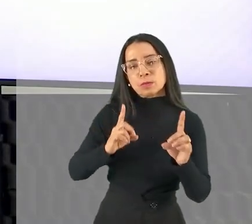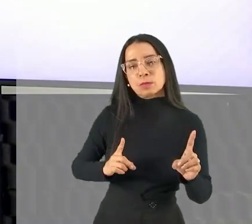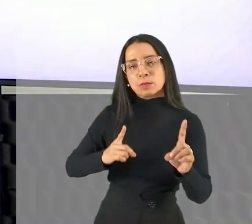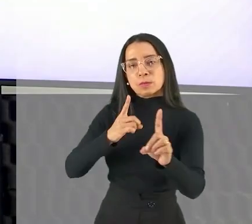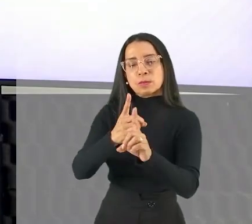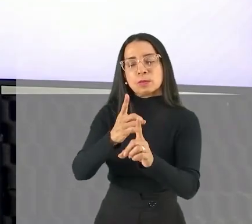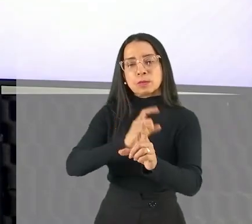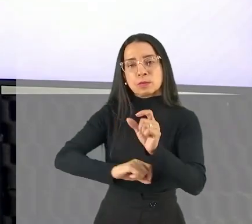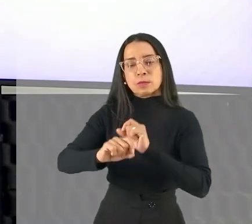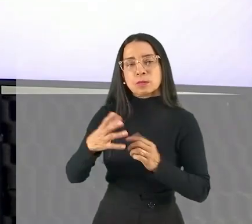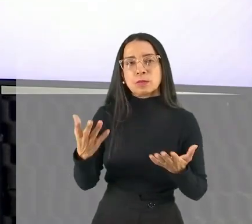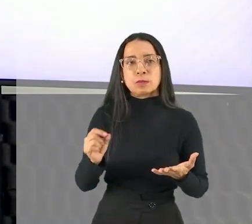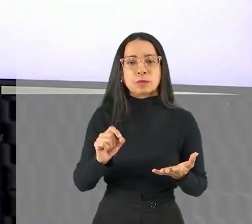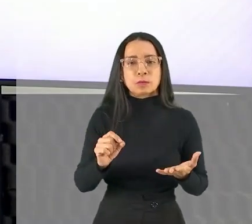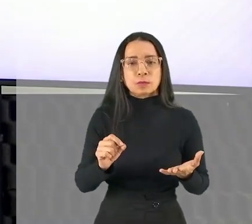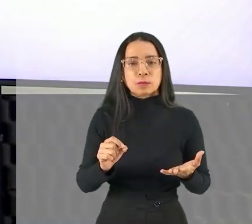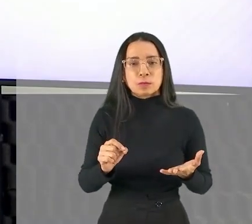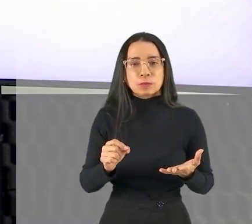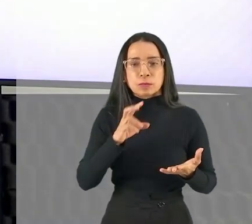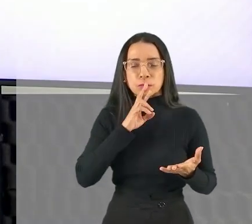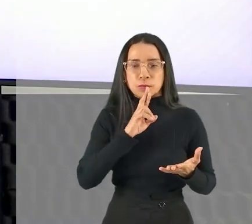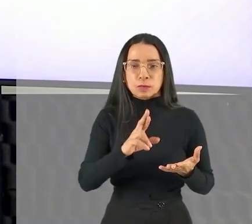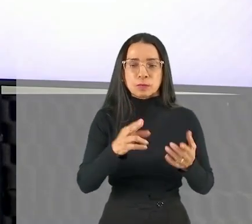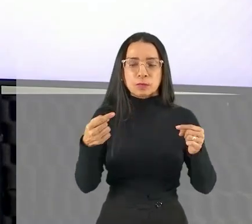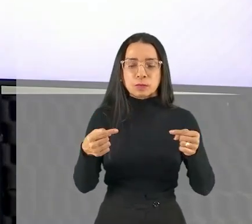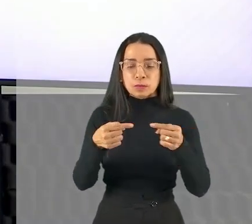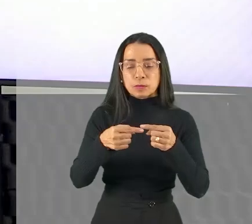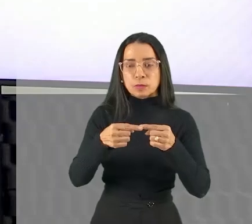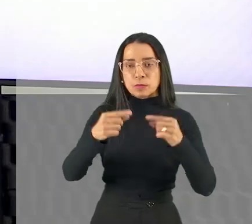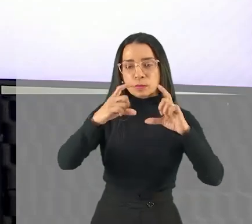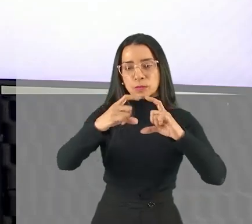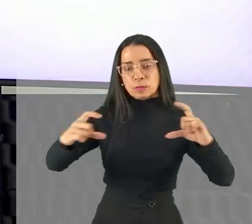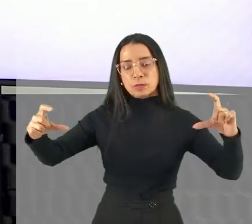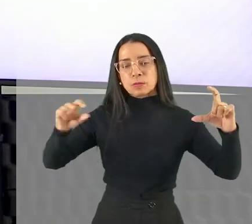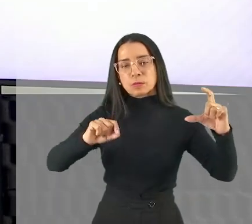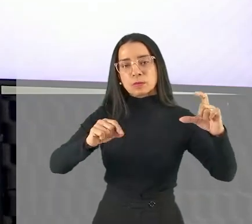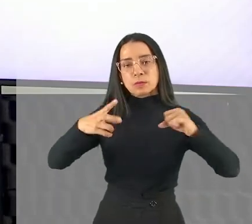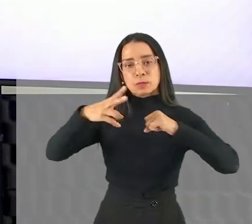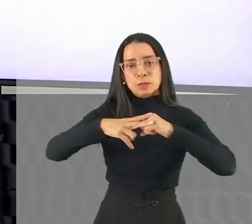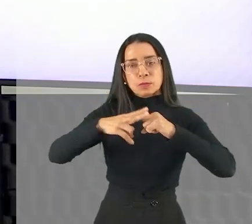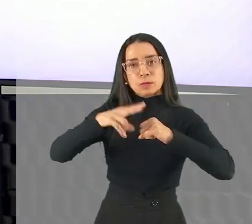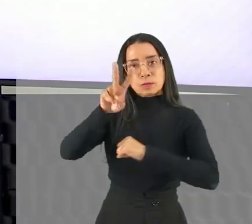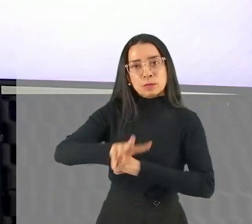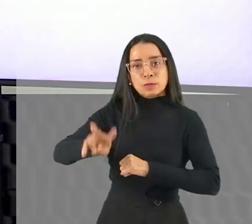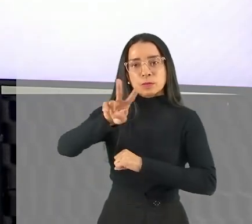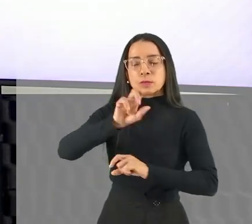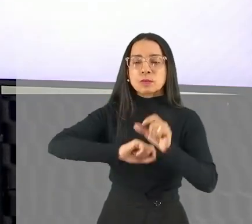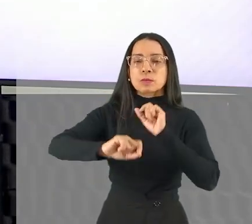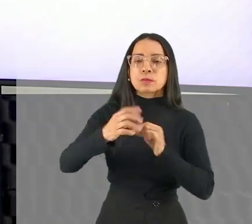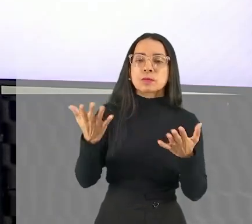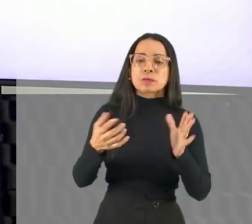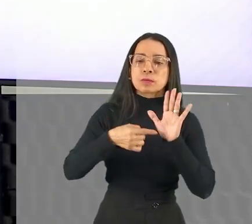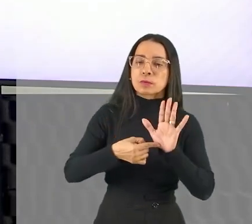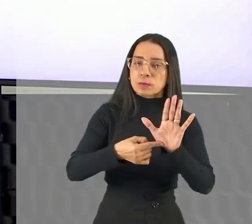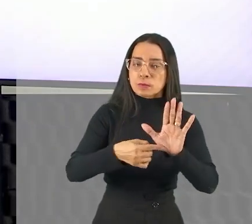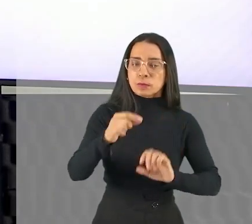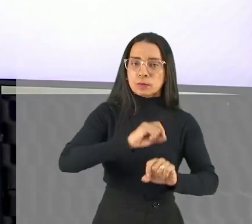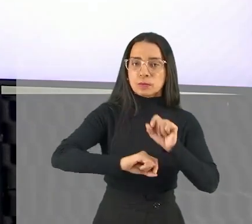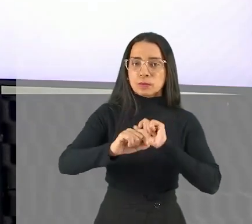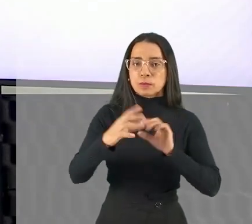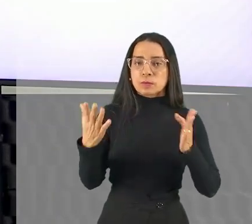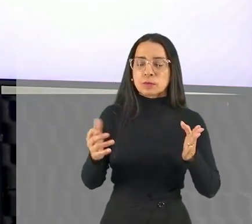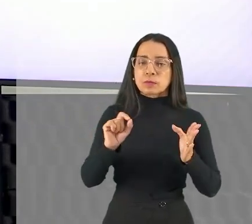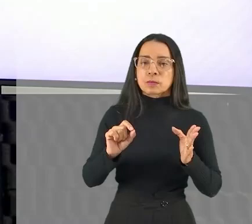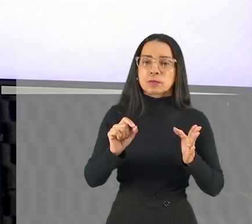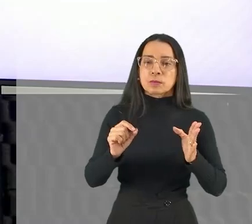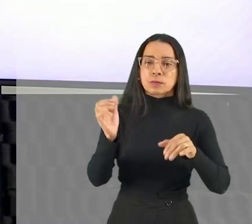das alternativas, essa é a única que está coerente com o enunciado e o verbo utilizado dessa forma está enfatizando